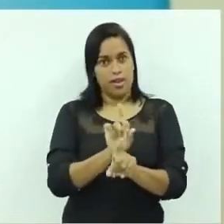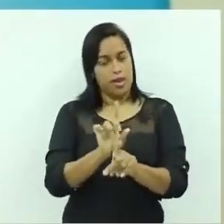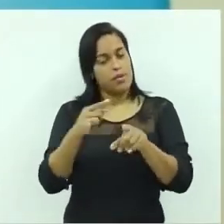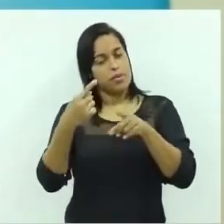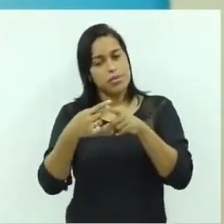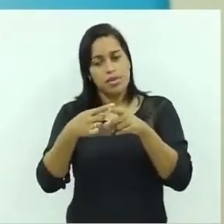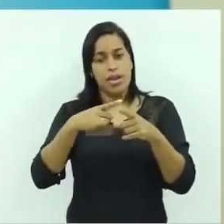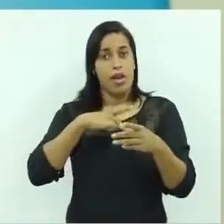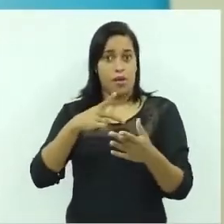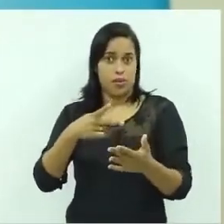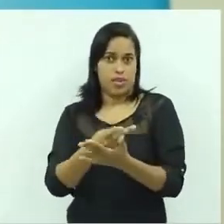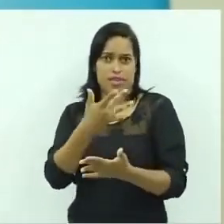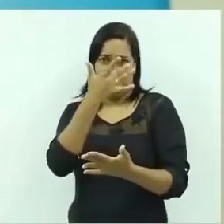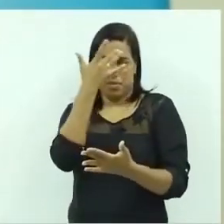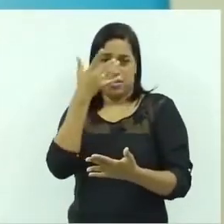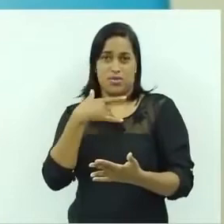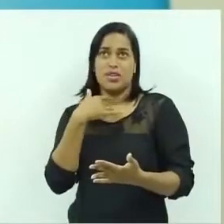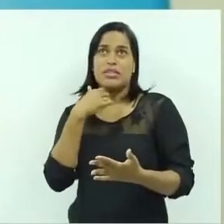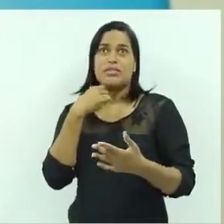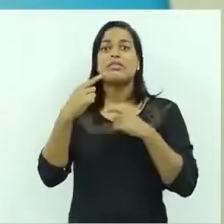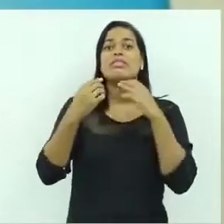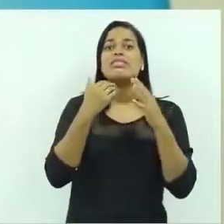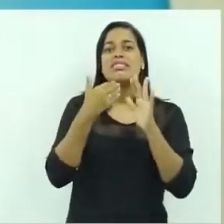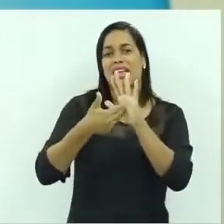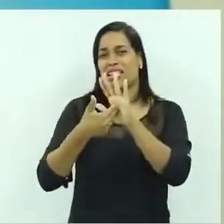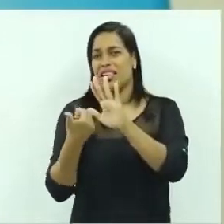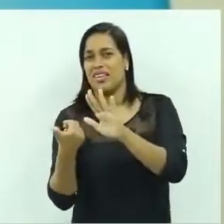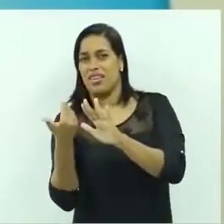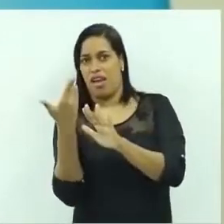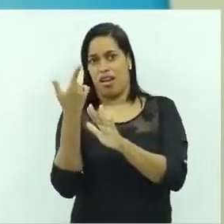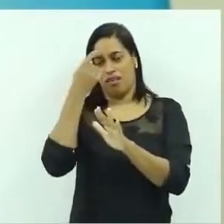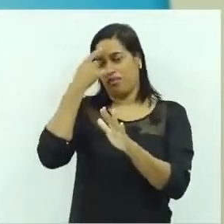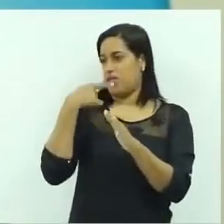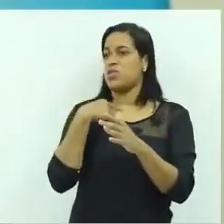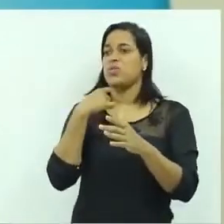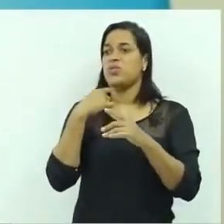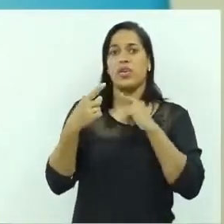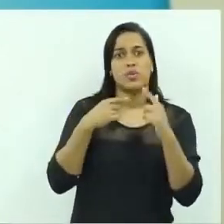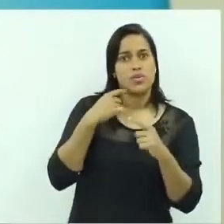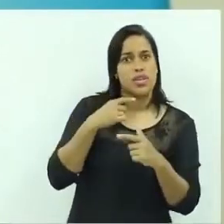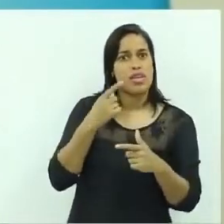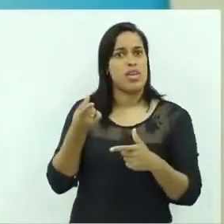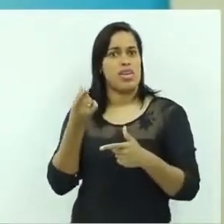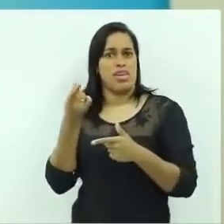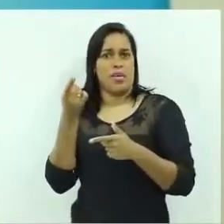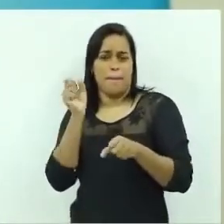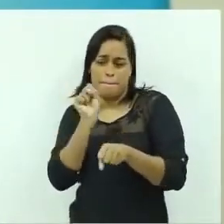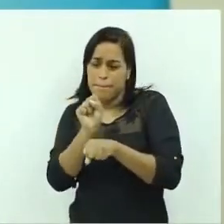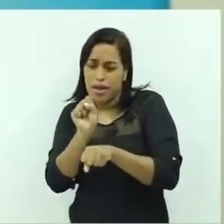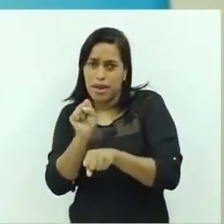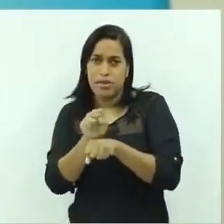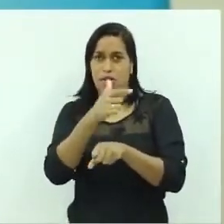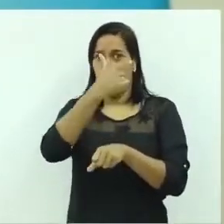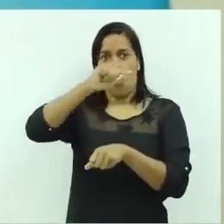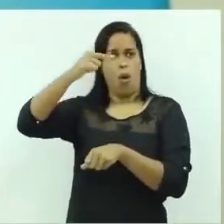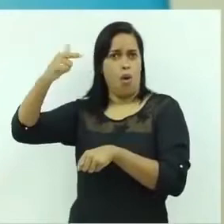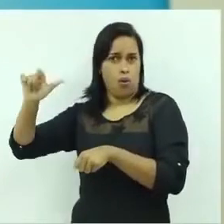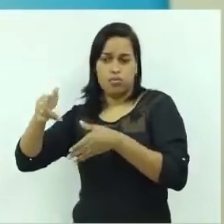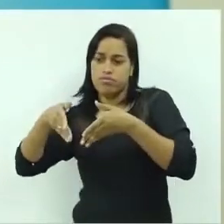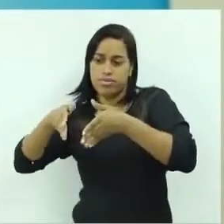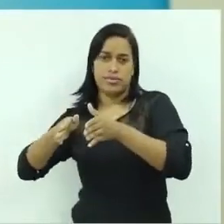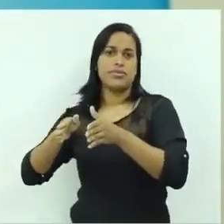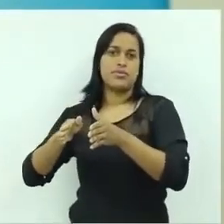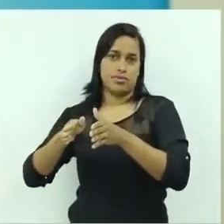mais vai acontecer é gente para te tirar essa ideia, é gente para dizer que você não vá atrás disso, é gente para dizer que você vá para outro caminho,